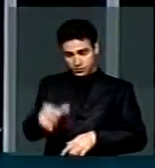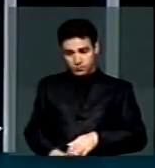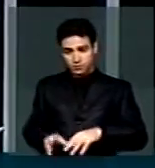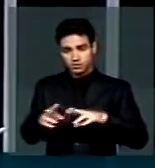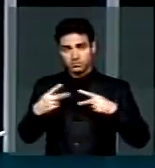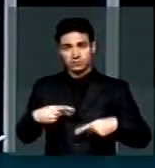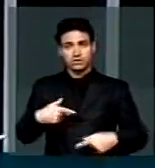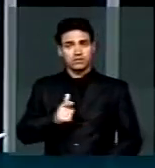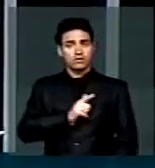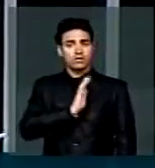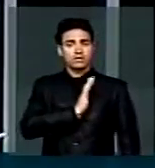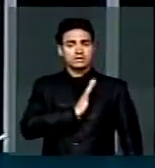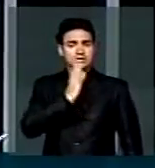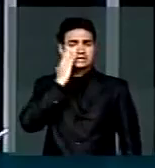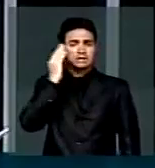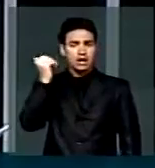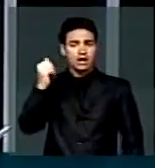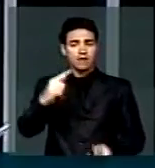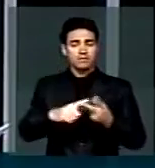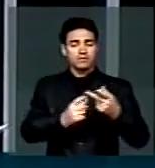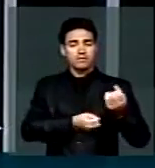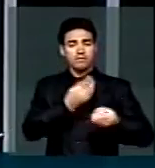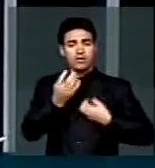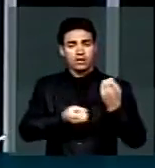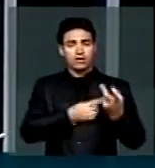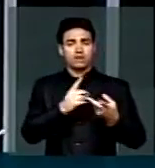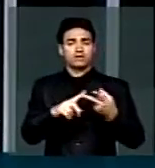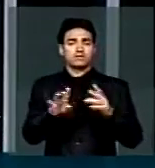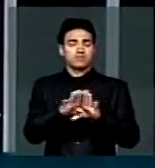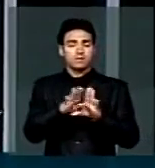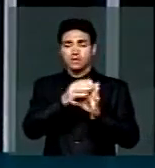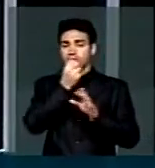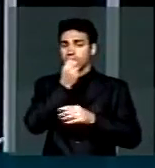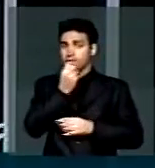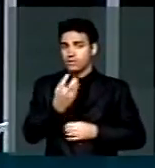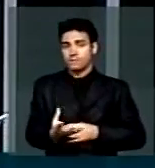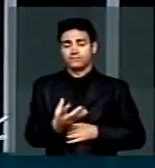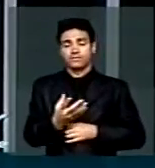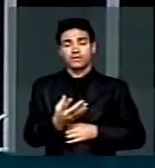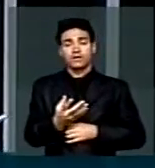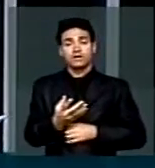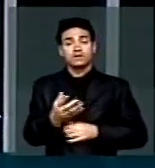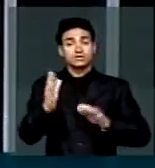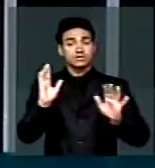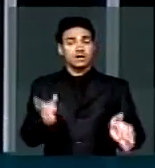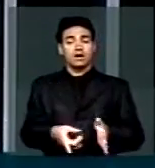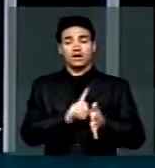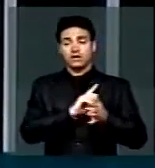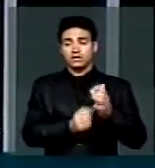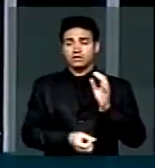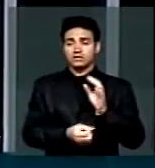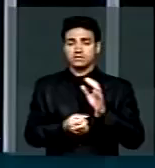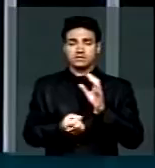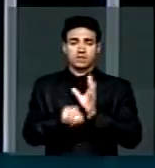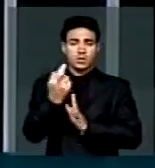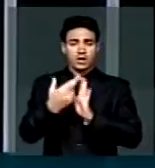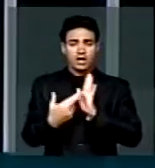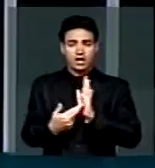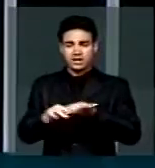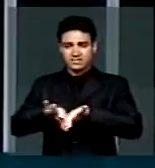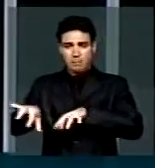um coração sábio, poético e generoso. Desde a implantação do regime apartheid em